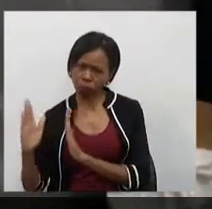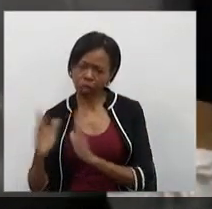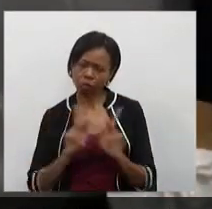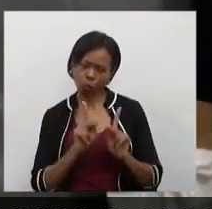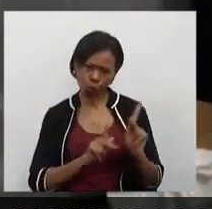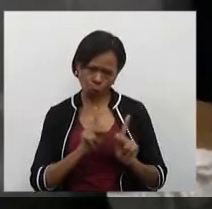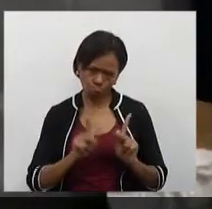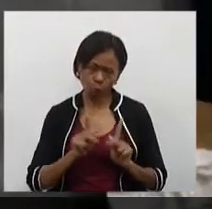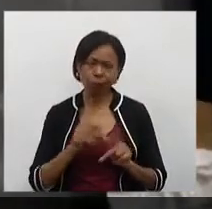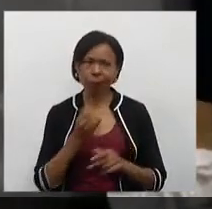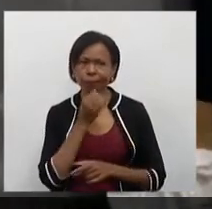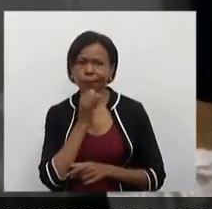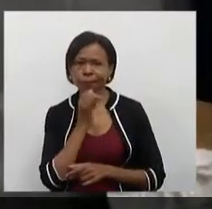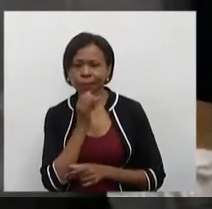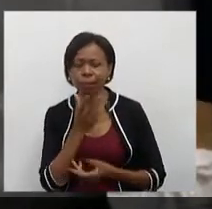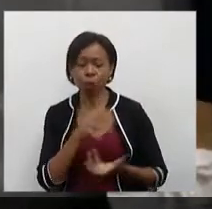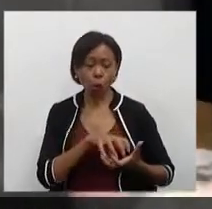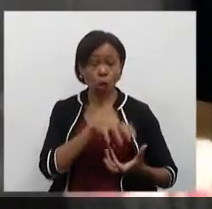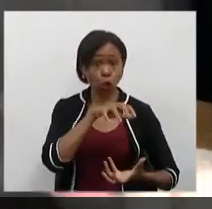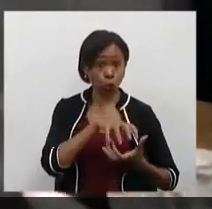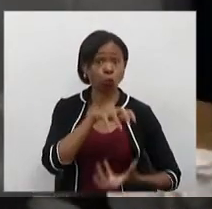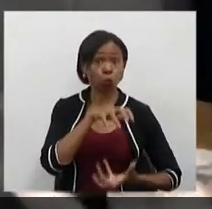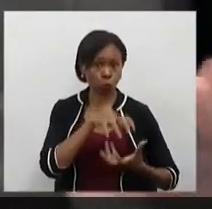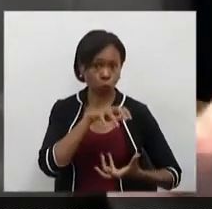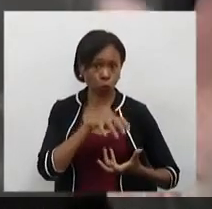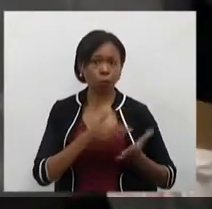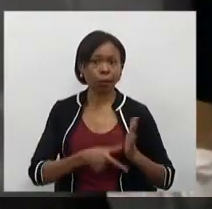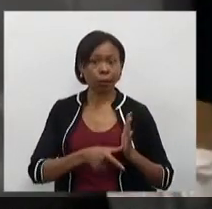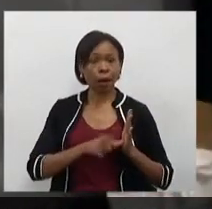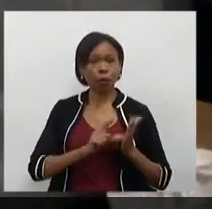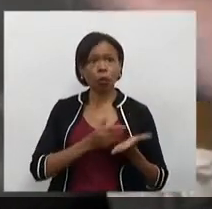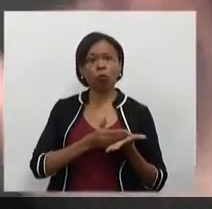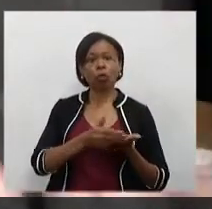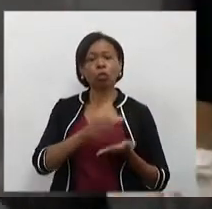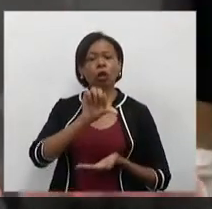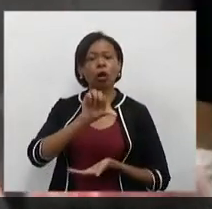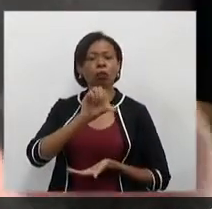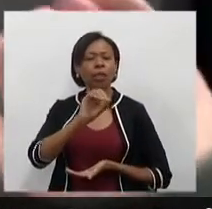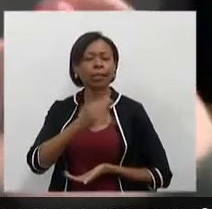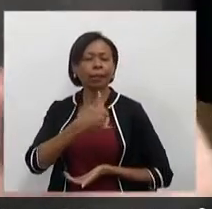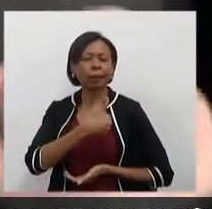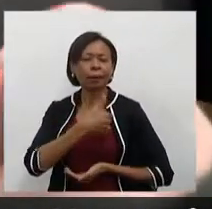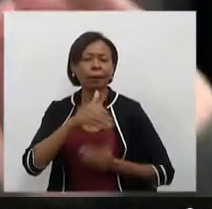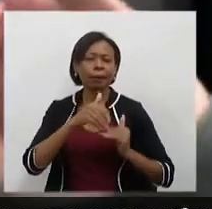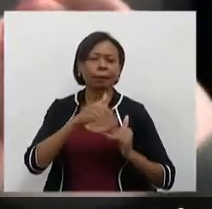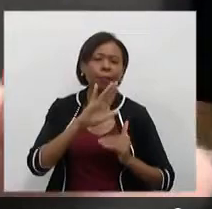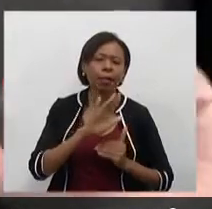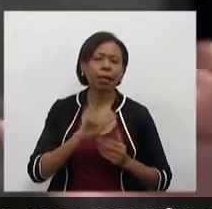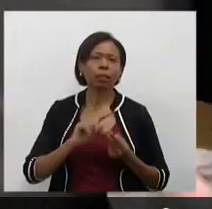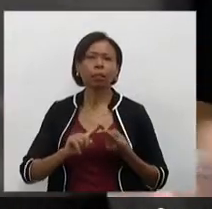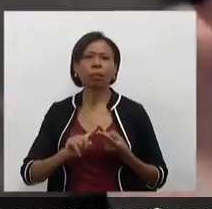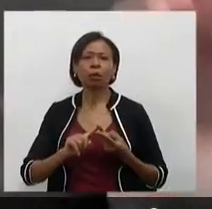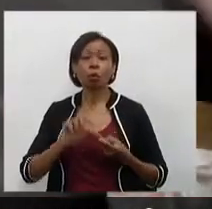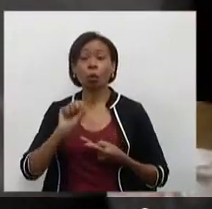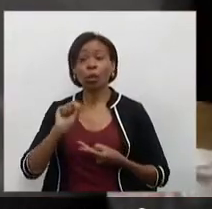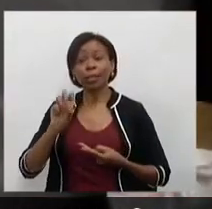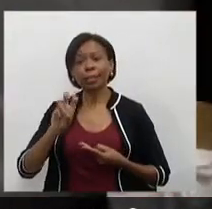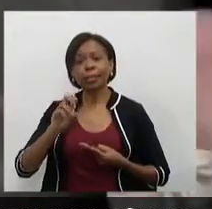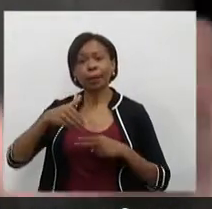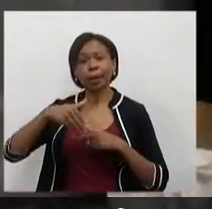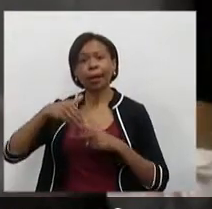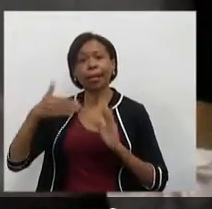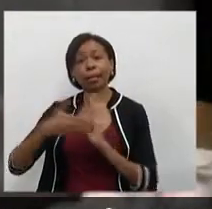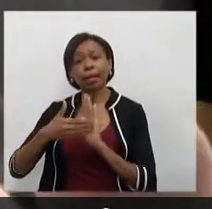por exemplo, população idosa, a gente começou com 90 anos e mais, de 85 a